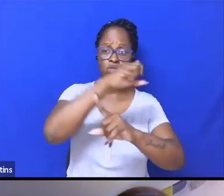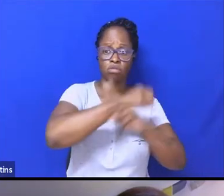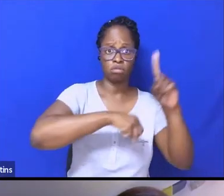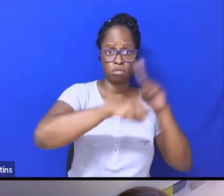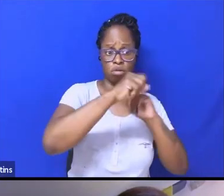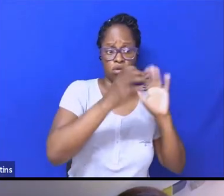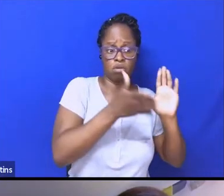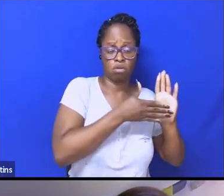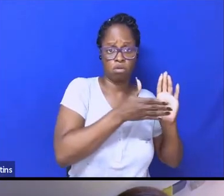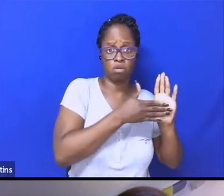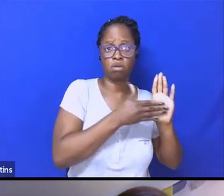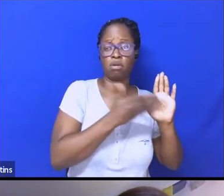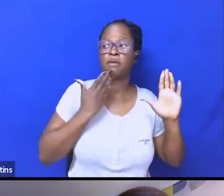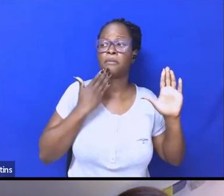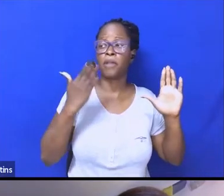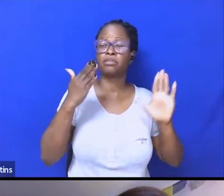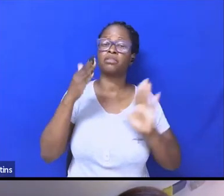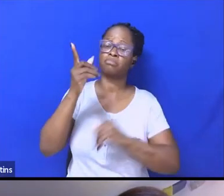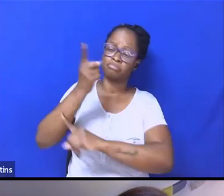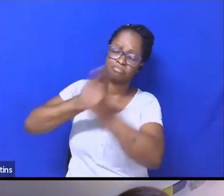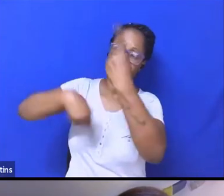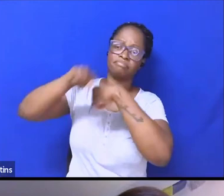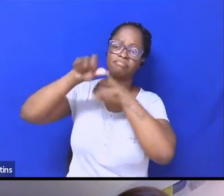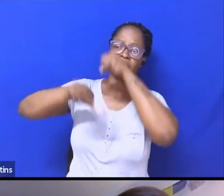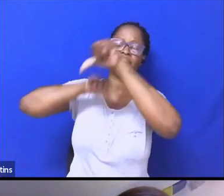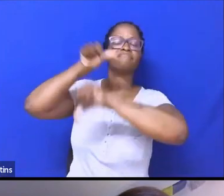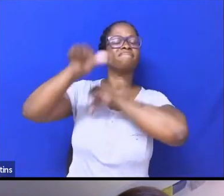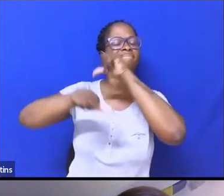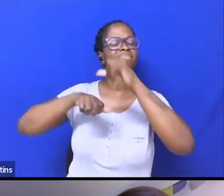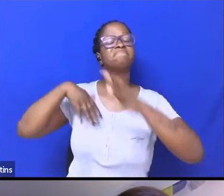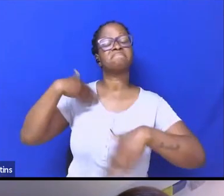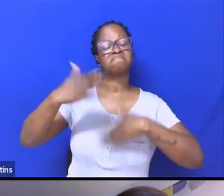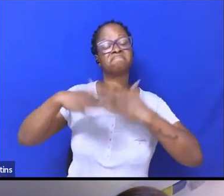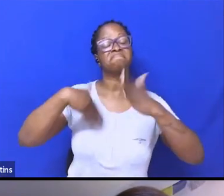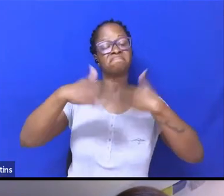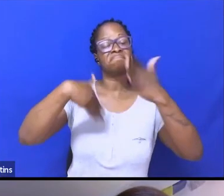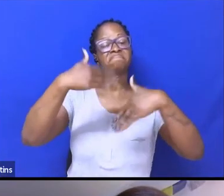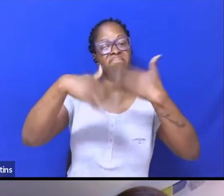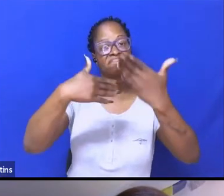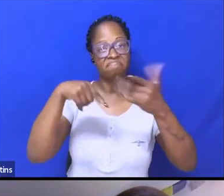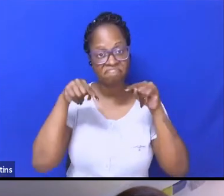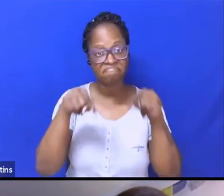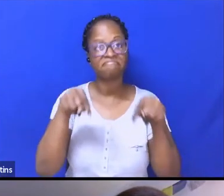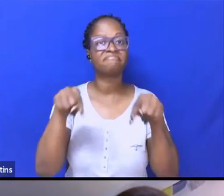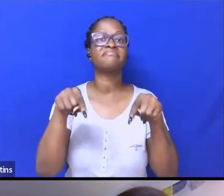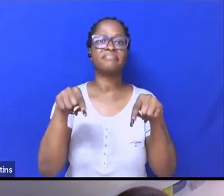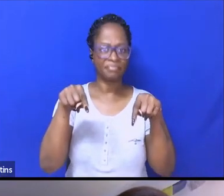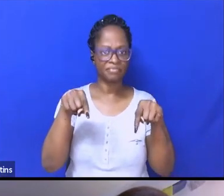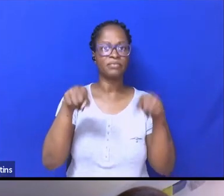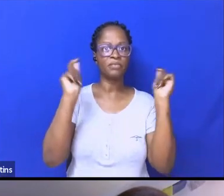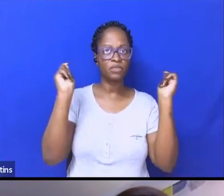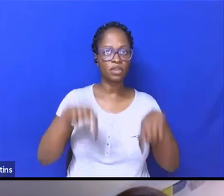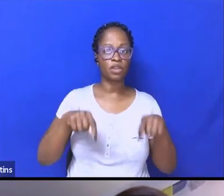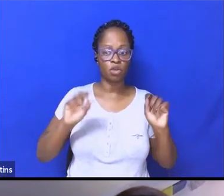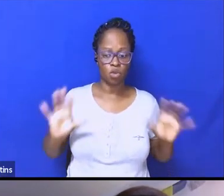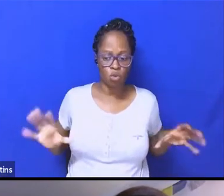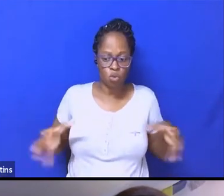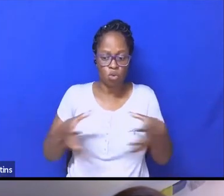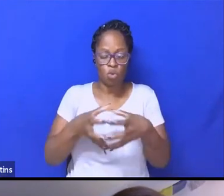da redação e depois isso levantamos em conjunto com outras forças com Chile digno se